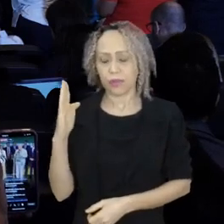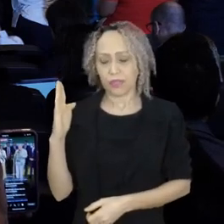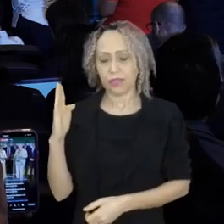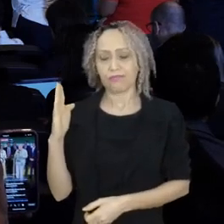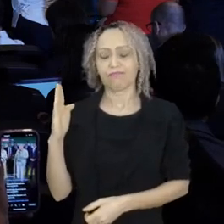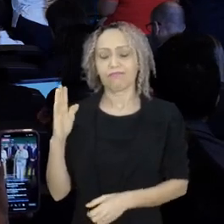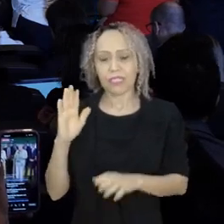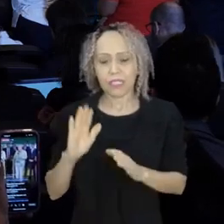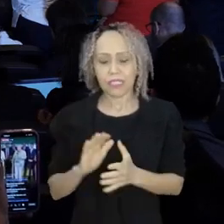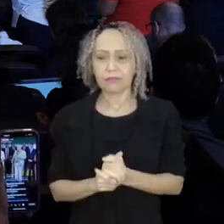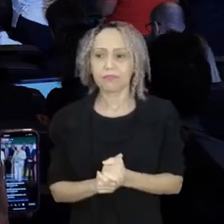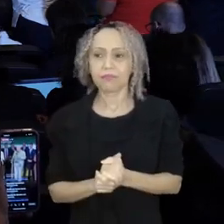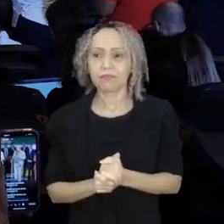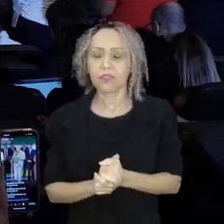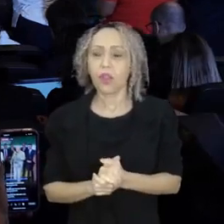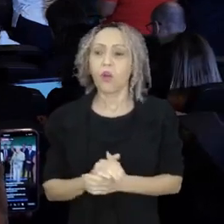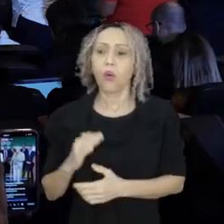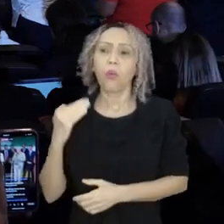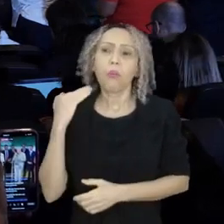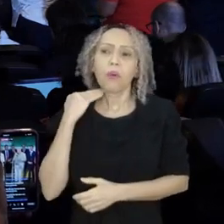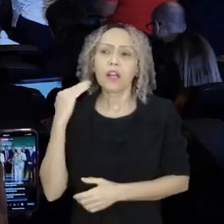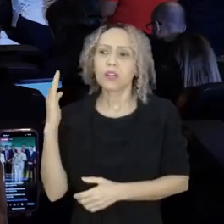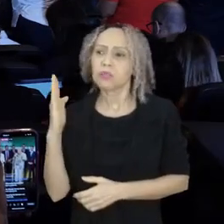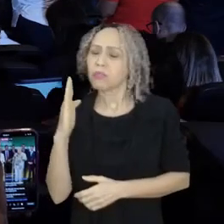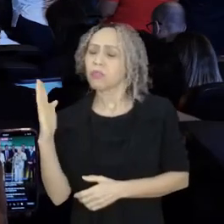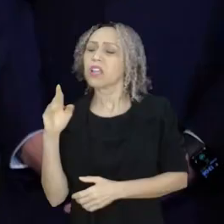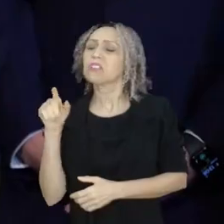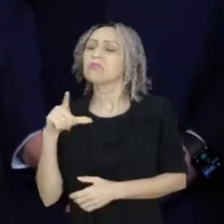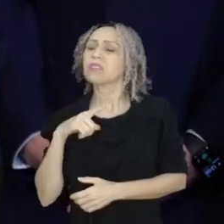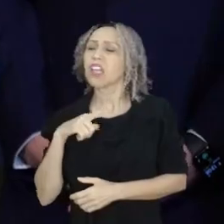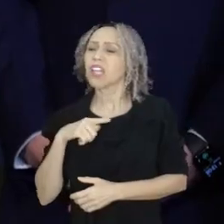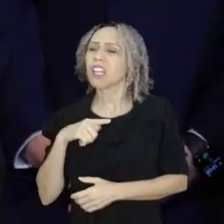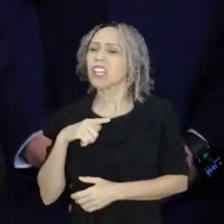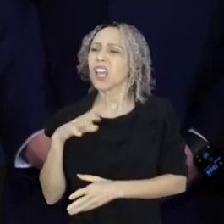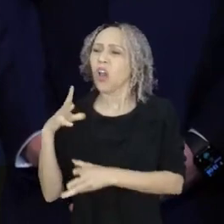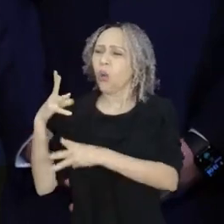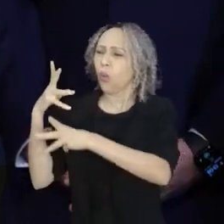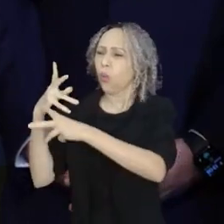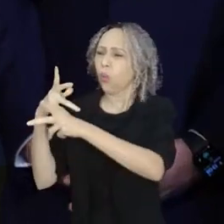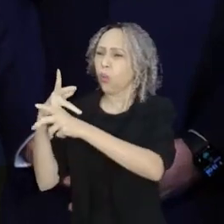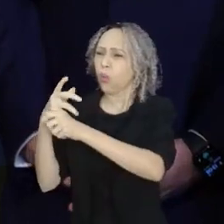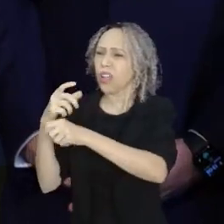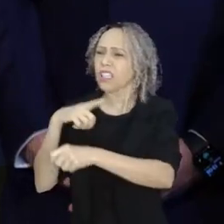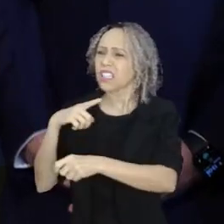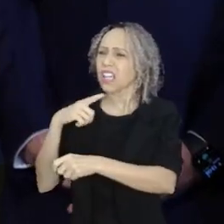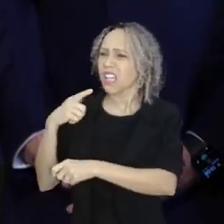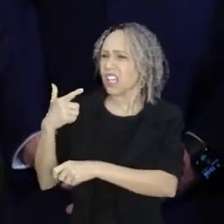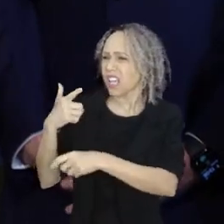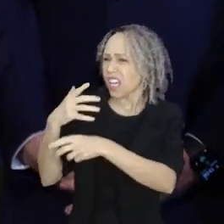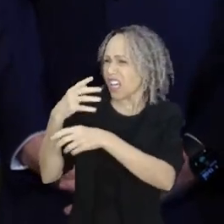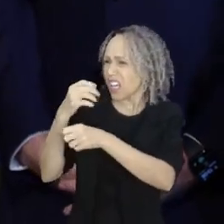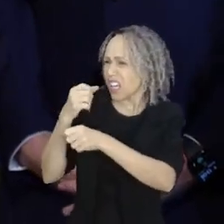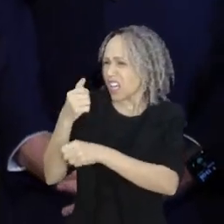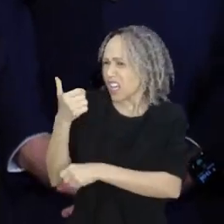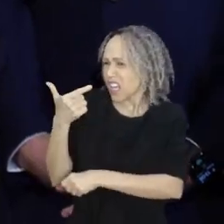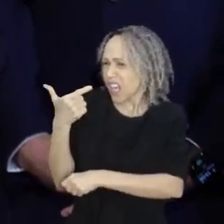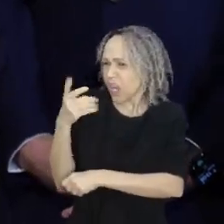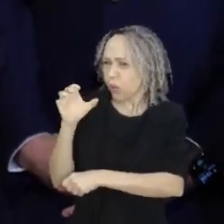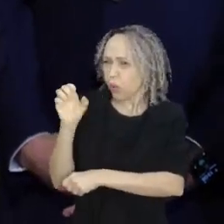tem 200 anos, nunca se pensou, nem de perto, de ter uma mulher na